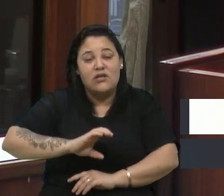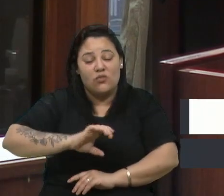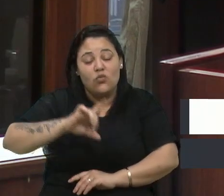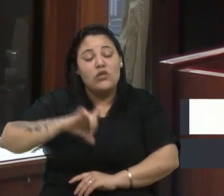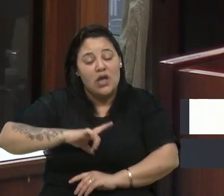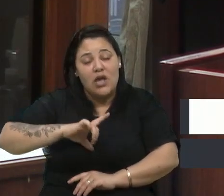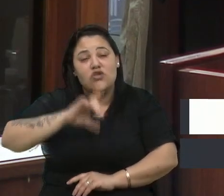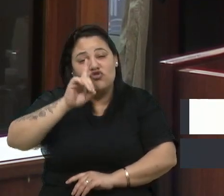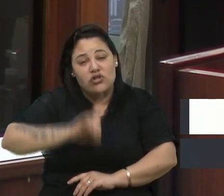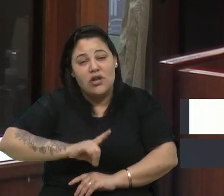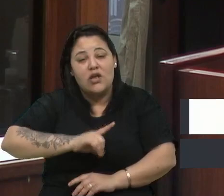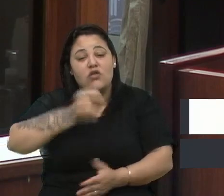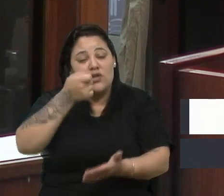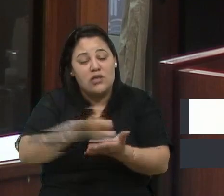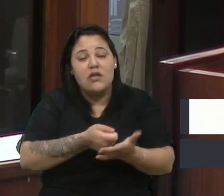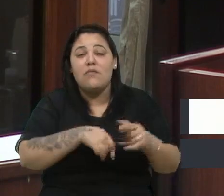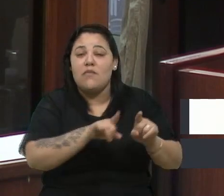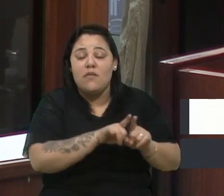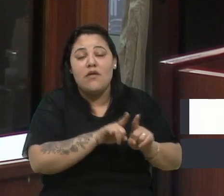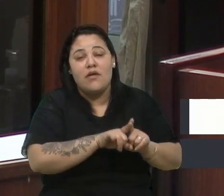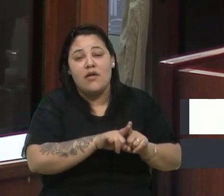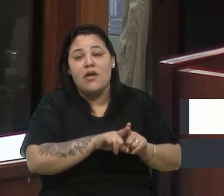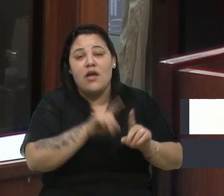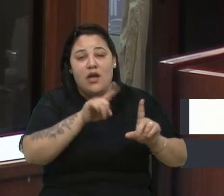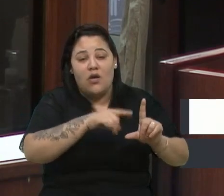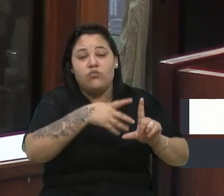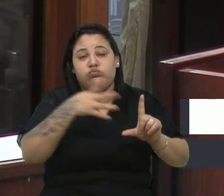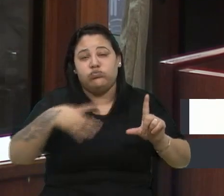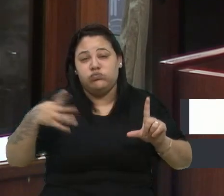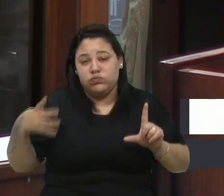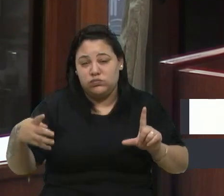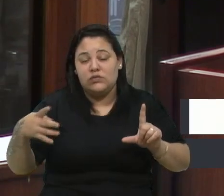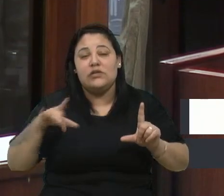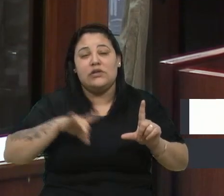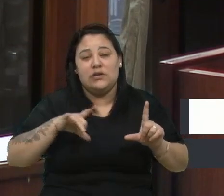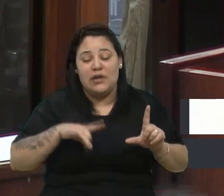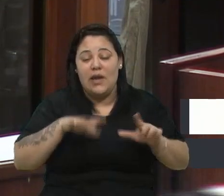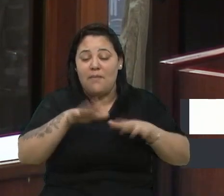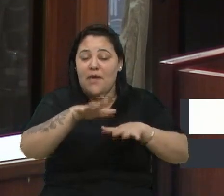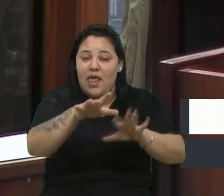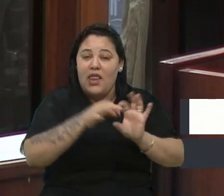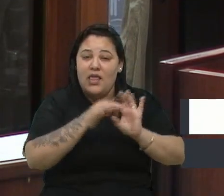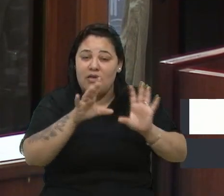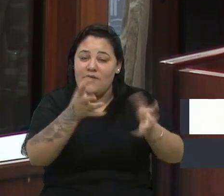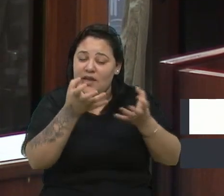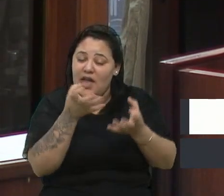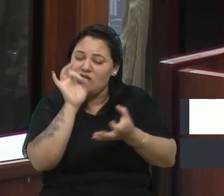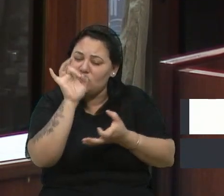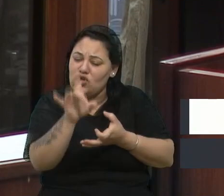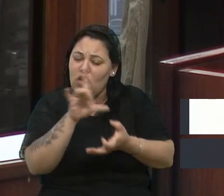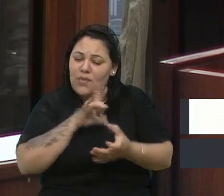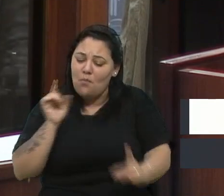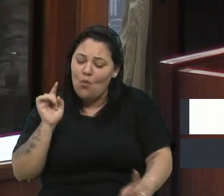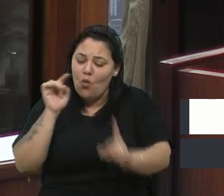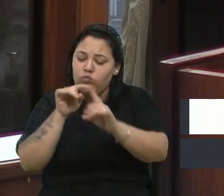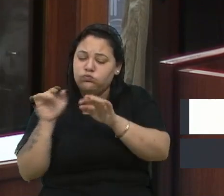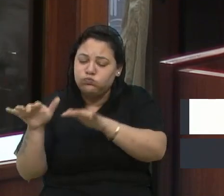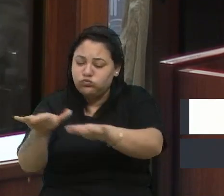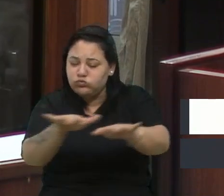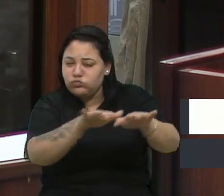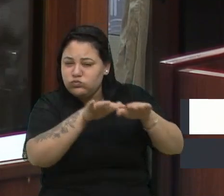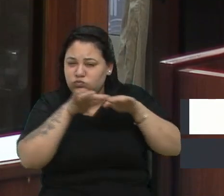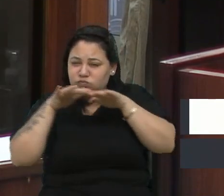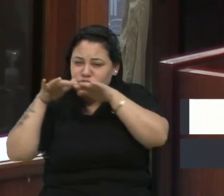movimento LGBTQIA+, e a Parada Livre buscam somente a igualdade consolidação